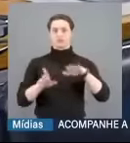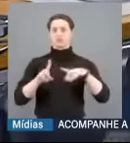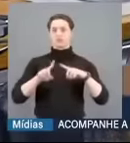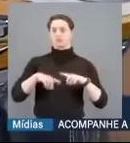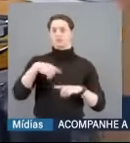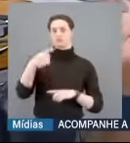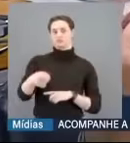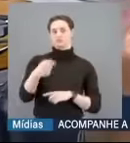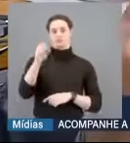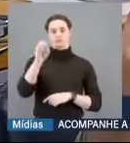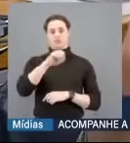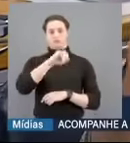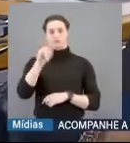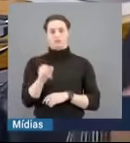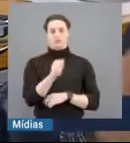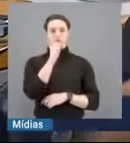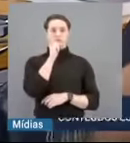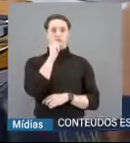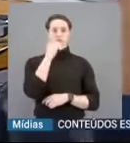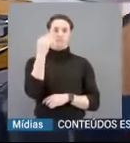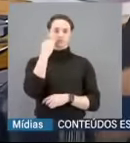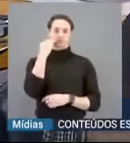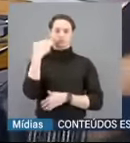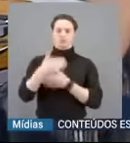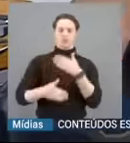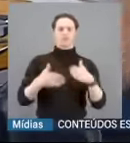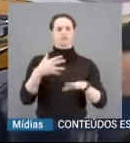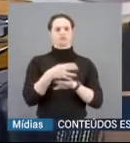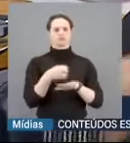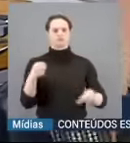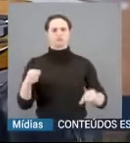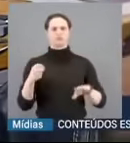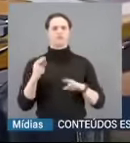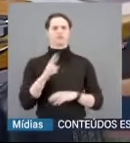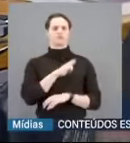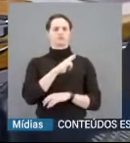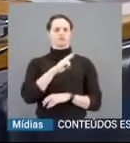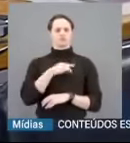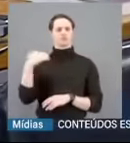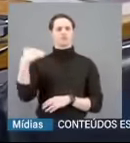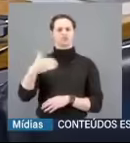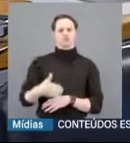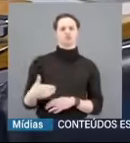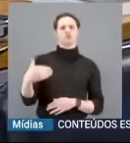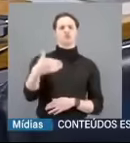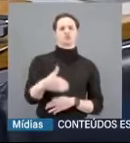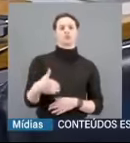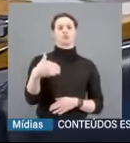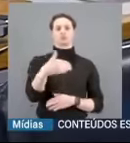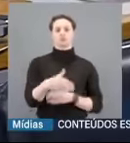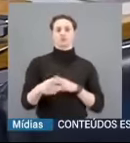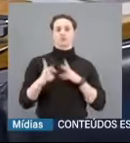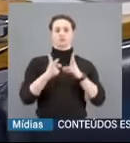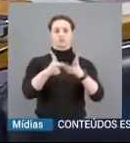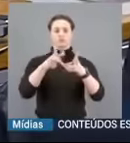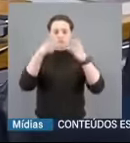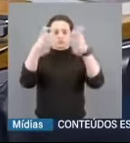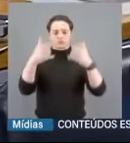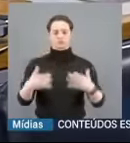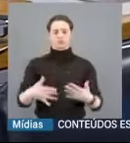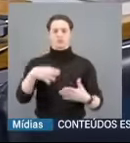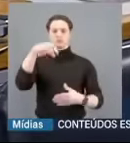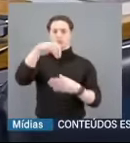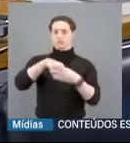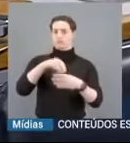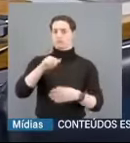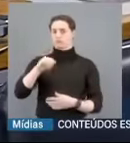8 de janeiro, ainda, a ação golpista e a irresponsabilidade continuou. Isso tudo está descrito pela